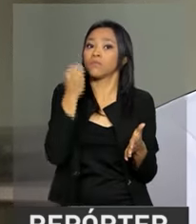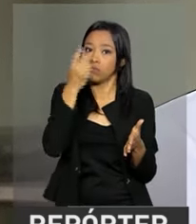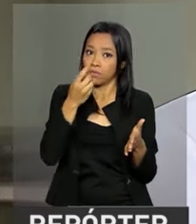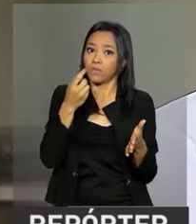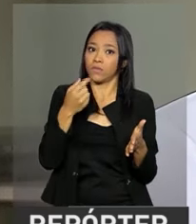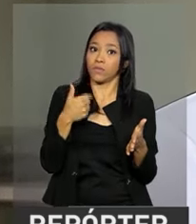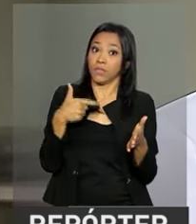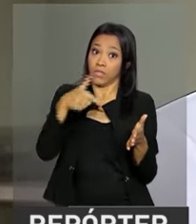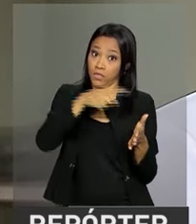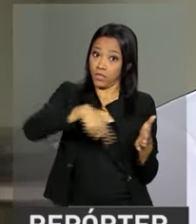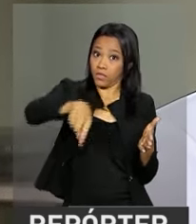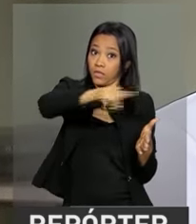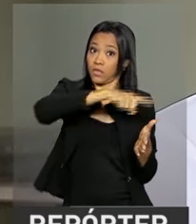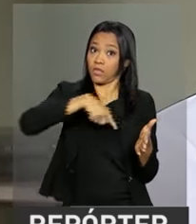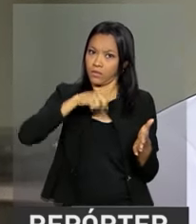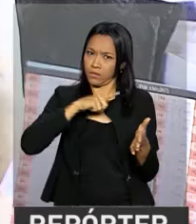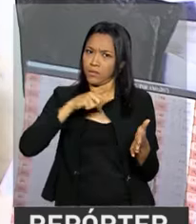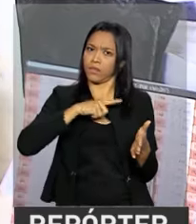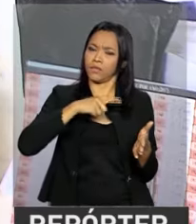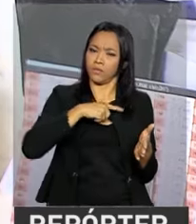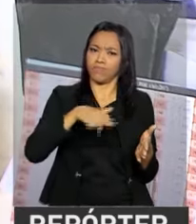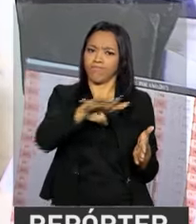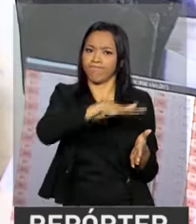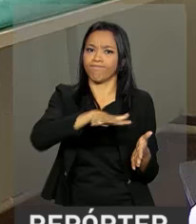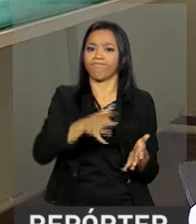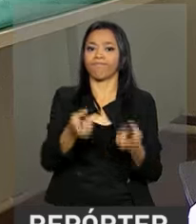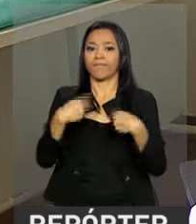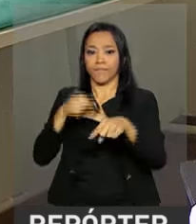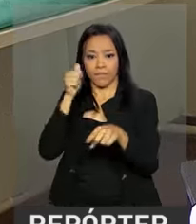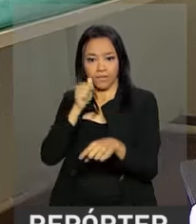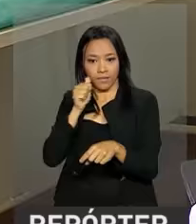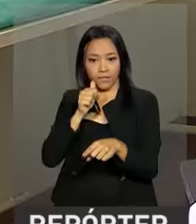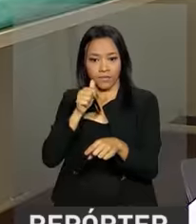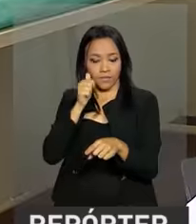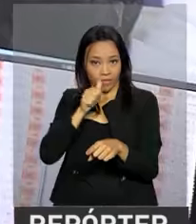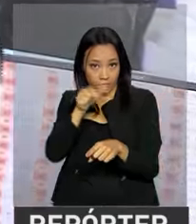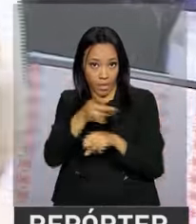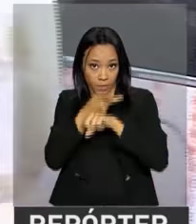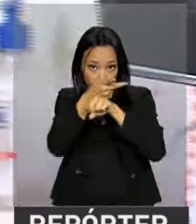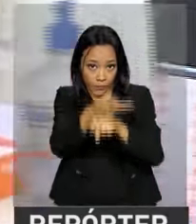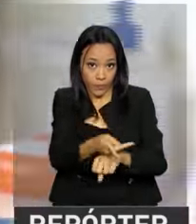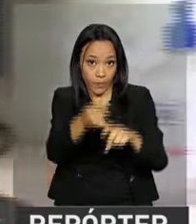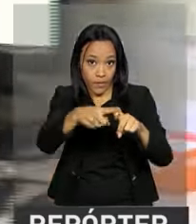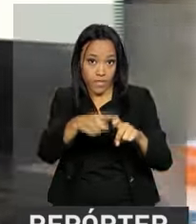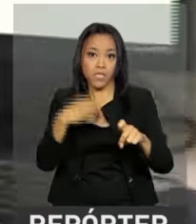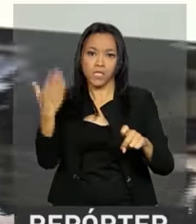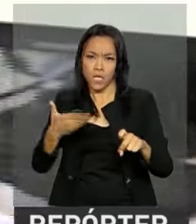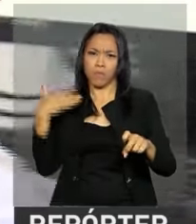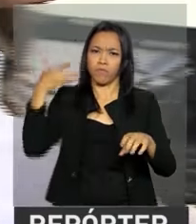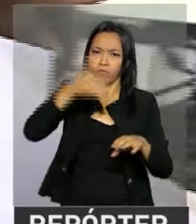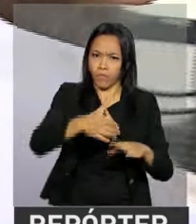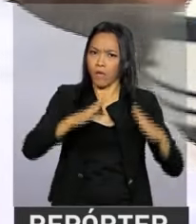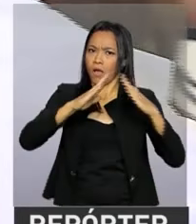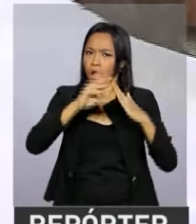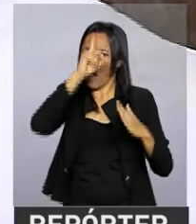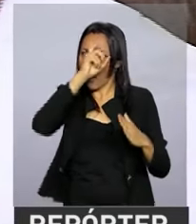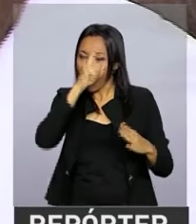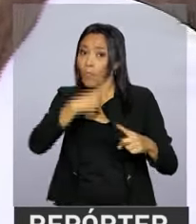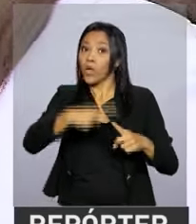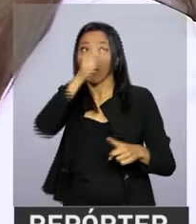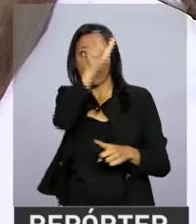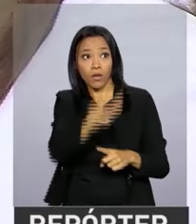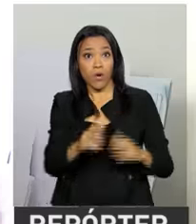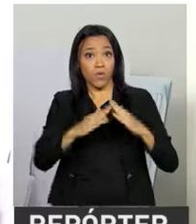preceptores locais eles têm essa função eice paciente de Fabiane conta que costuma vir a unidade básica de saúde porque o